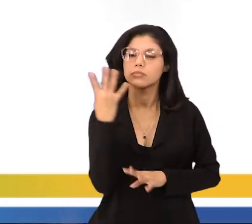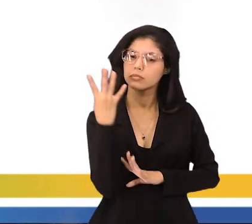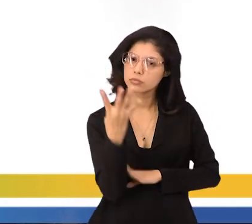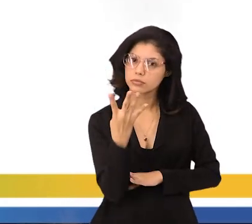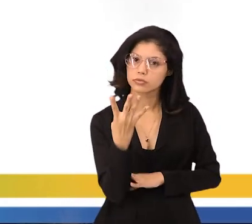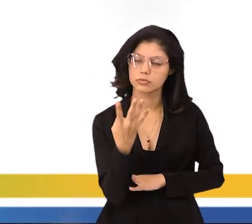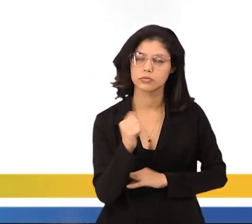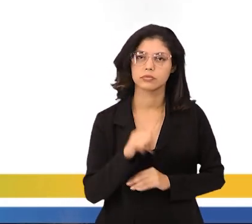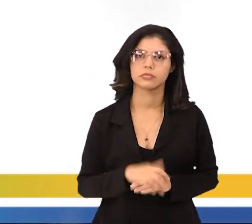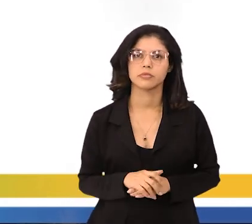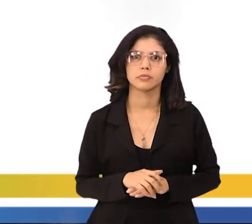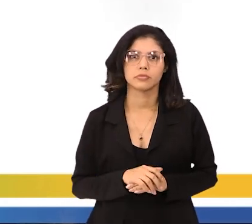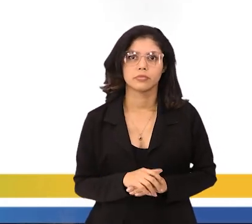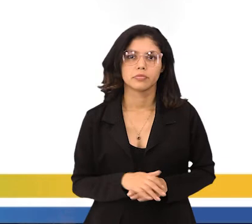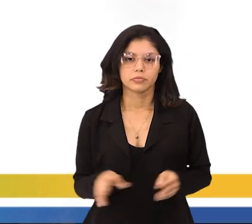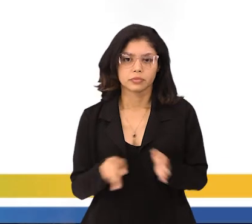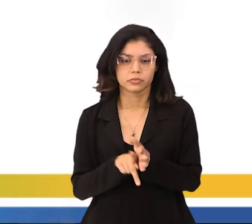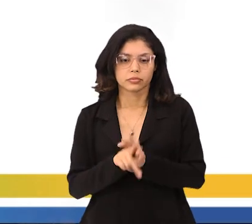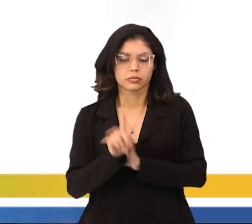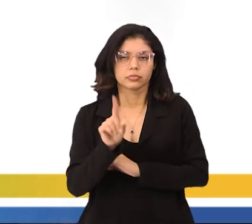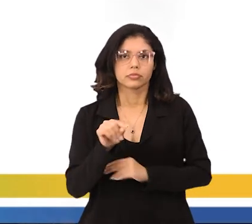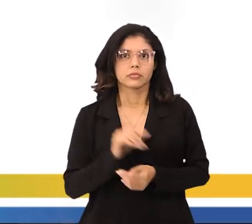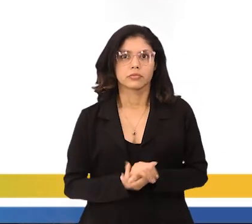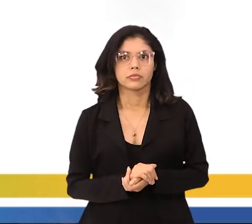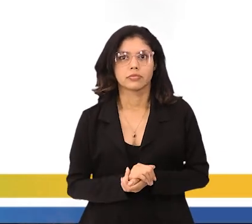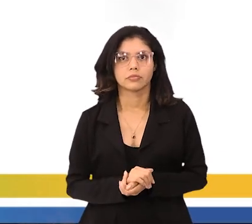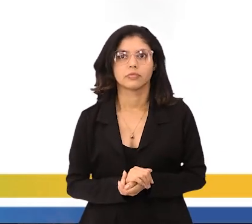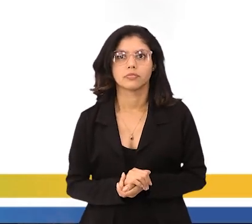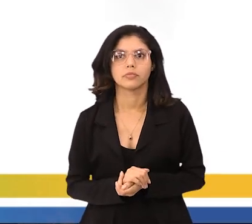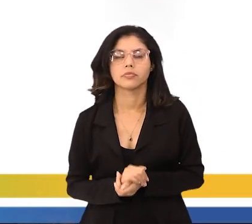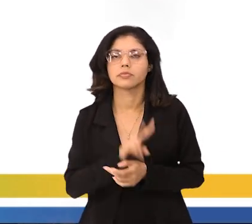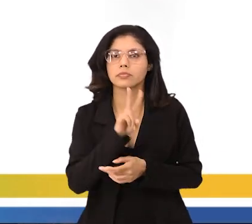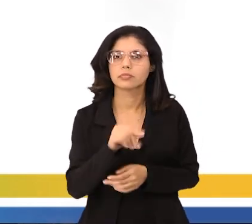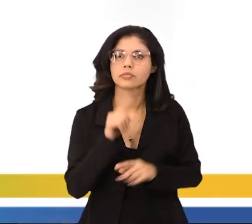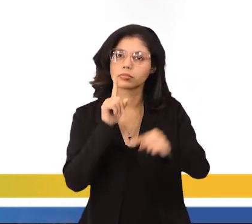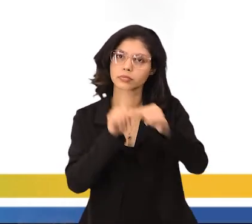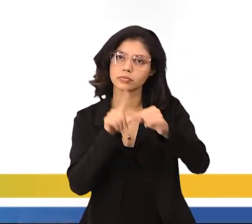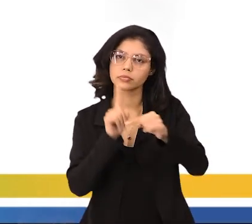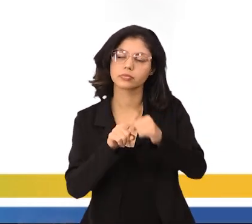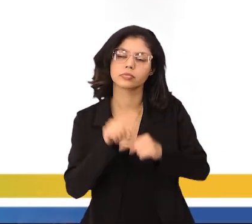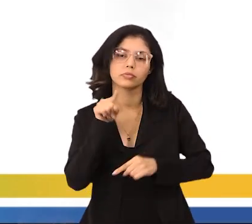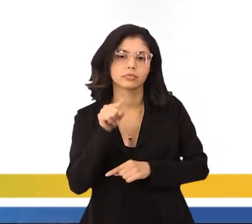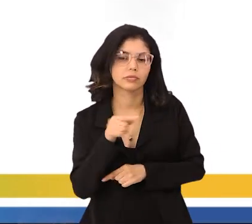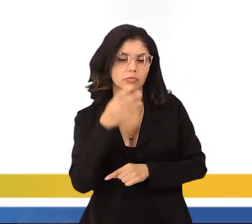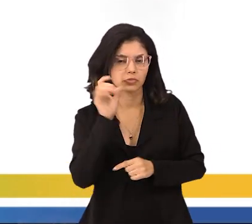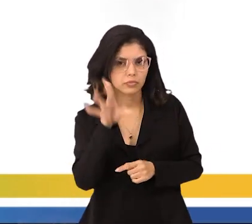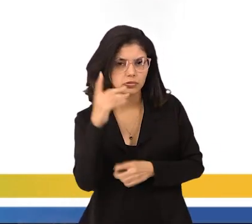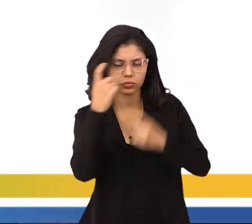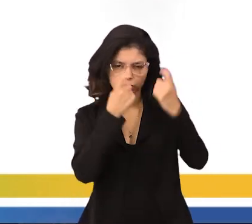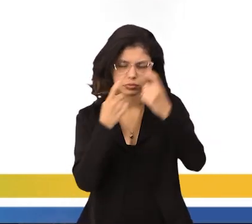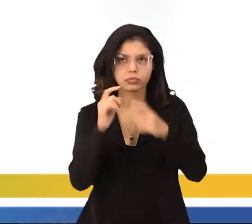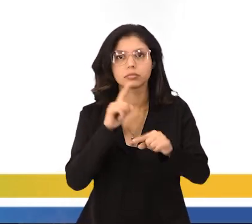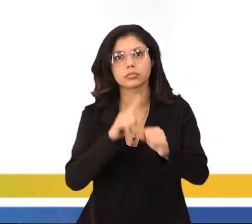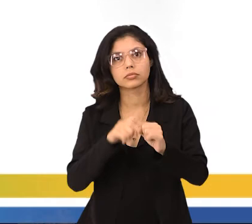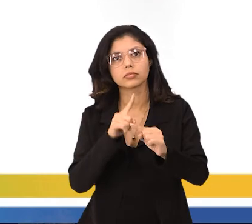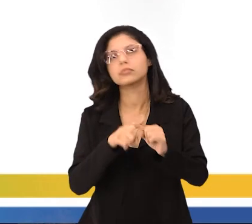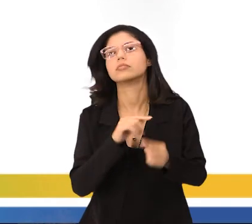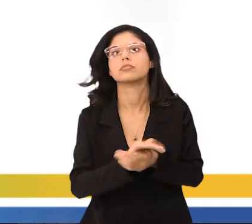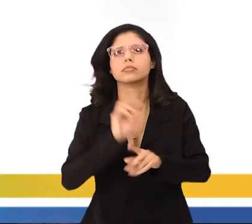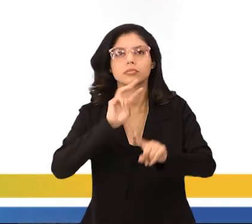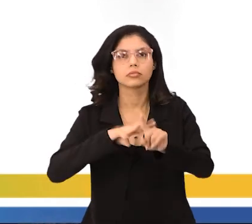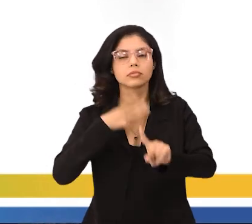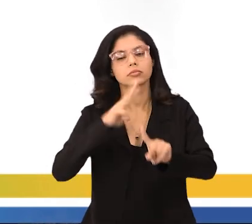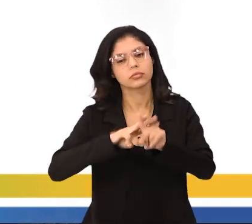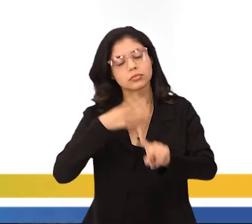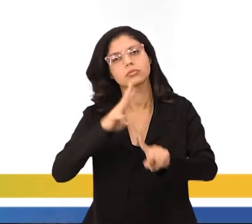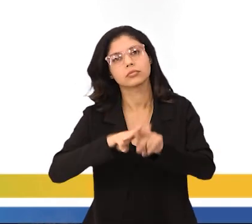multiplicado 4 vezes ele mesmo. Como o expoente é par, ele vai ficar positivo. Você vai só se preocupar em multiplicar. O triplo do triplo